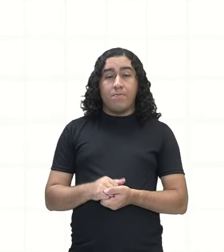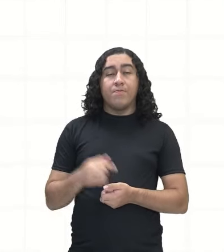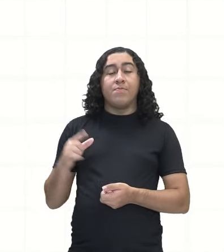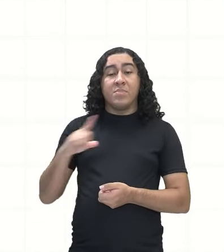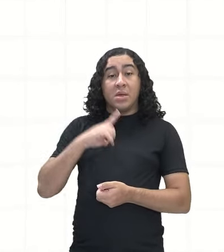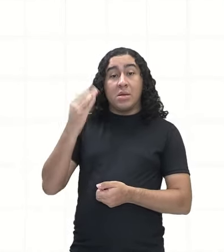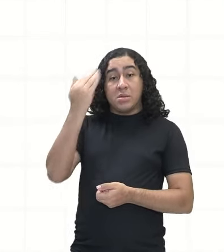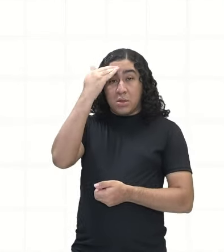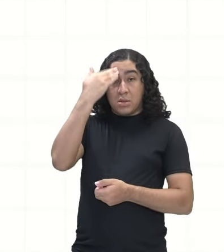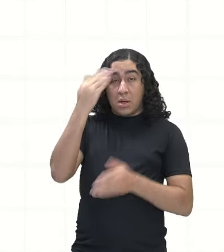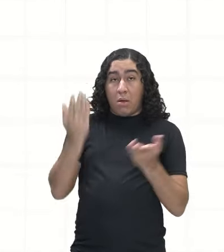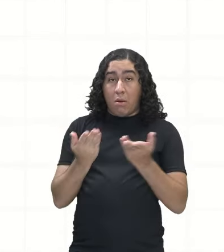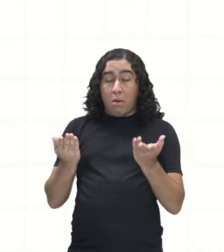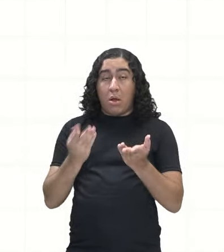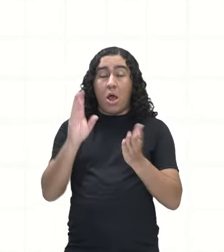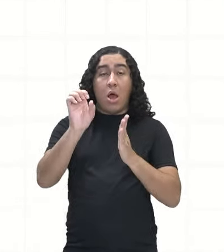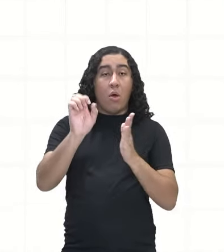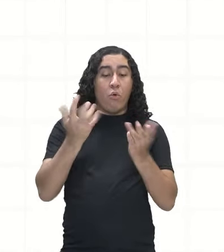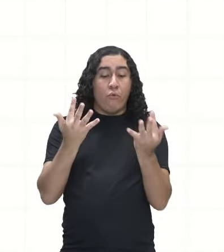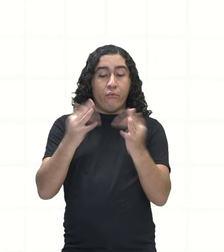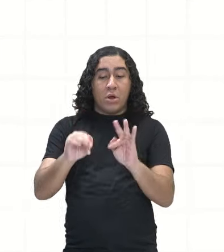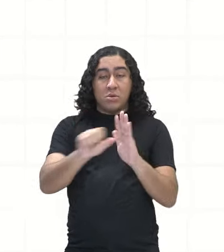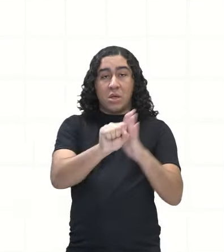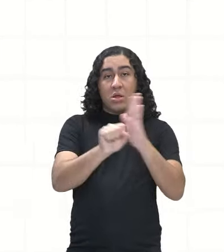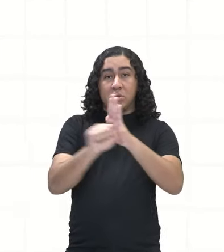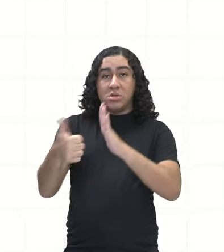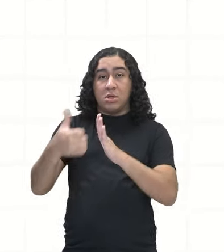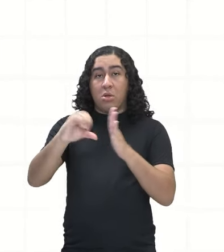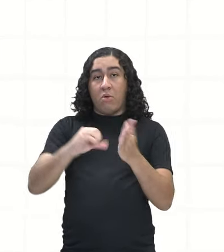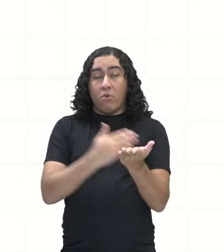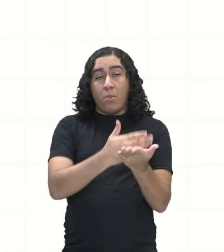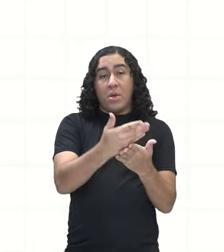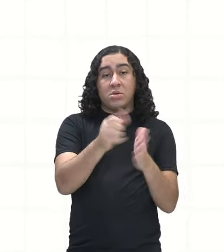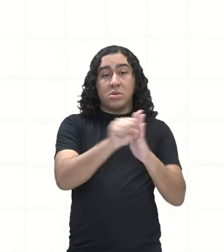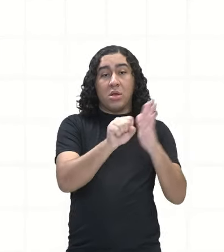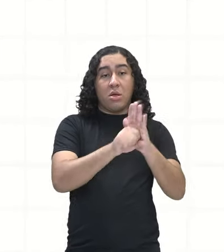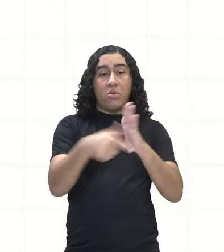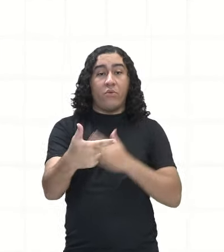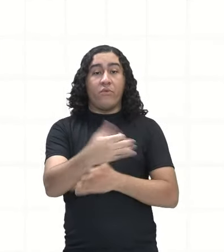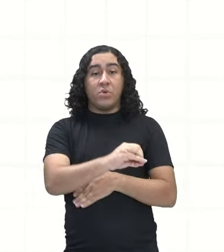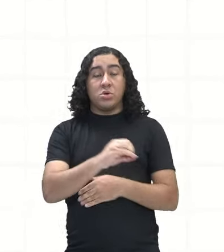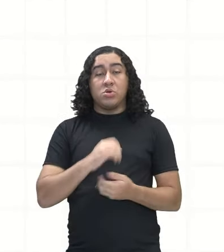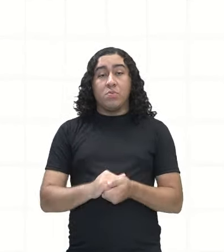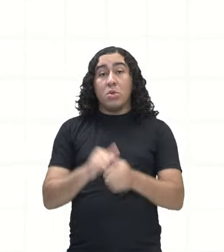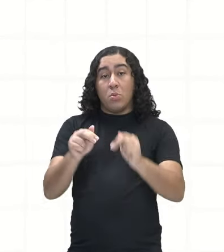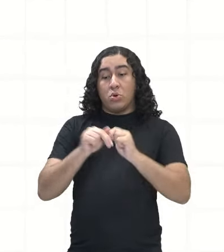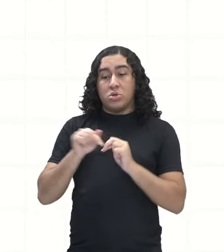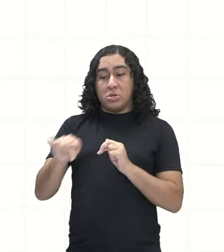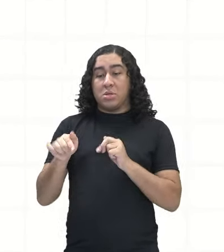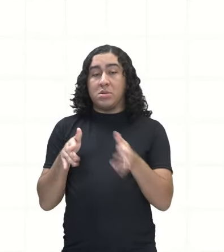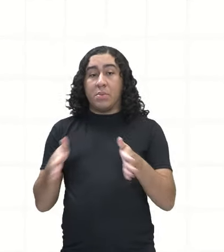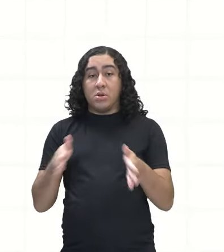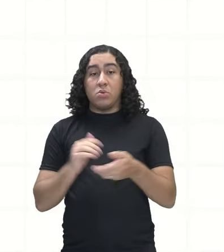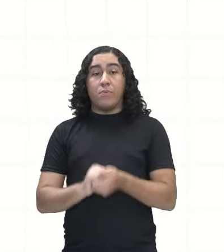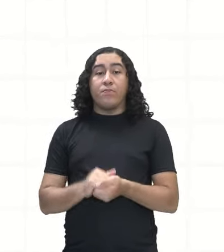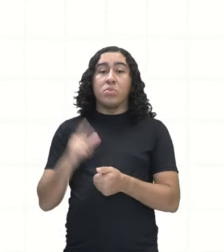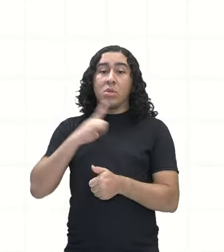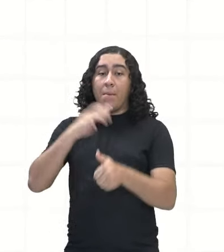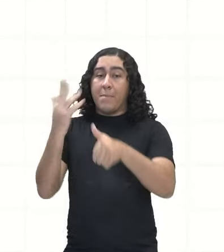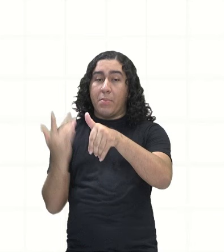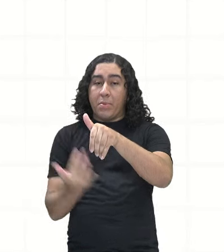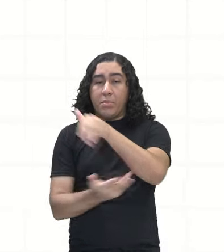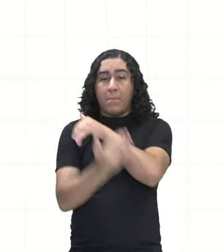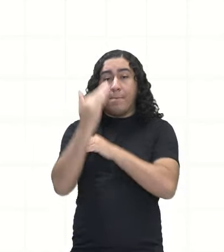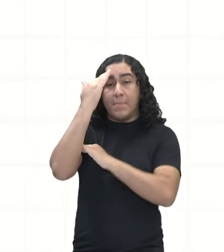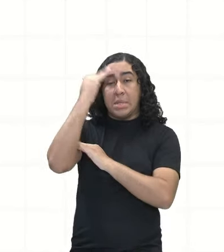fluxos migratórios no fim do século XIX e no início do século XX bem dentro desse recorte temporal os fluxos migratórios que mais se